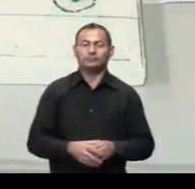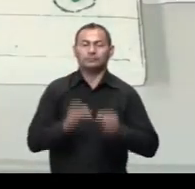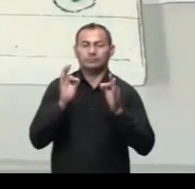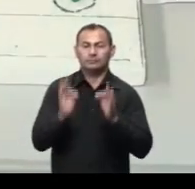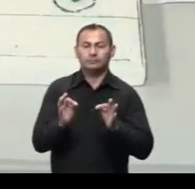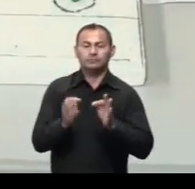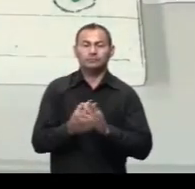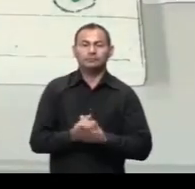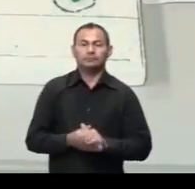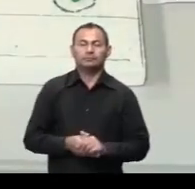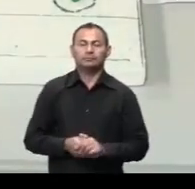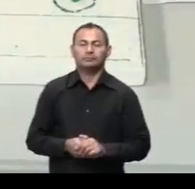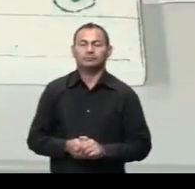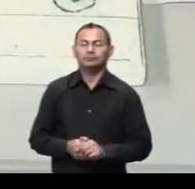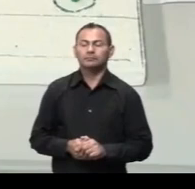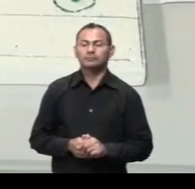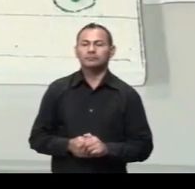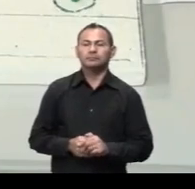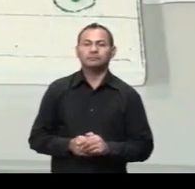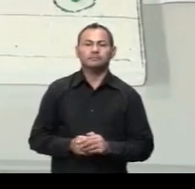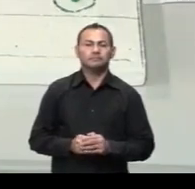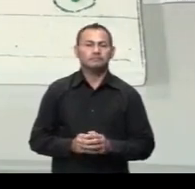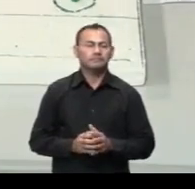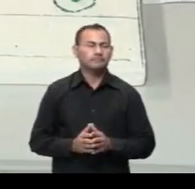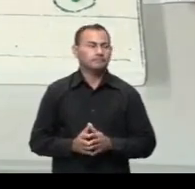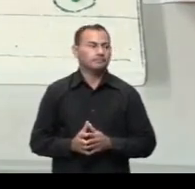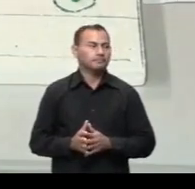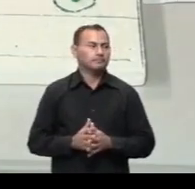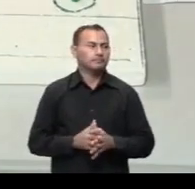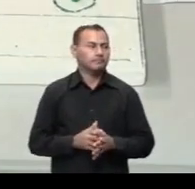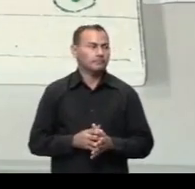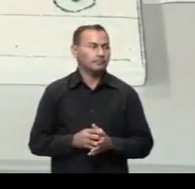tá? A gente vai vir aqui